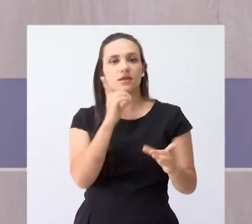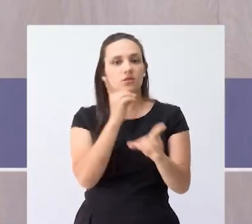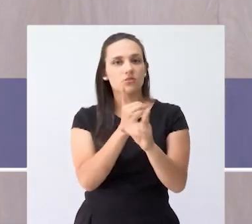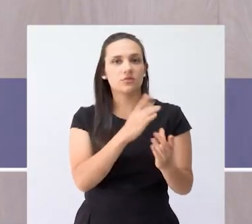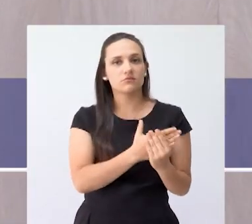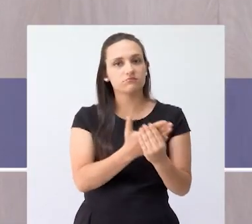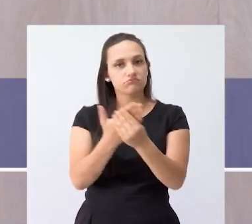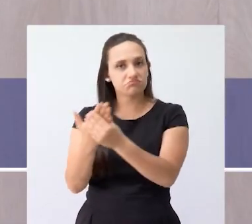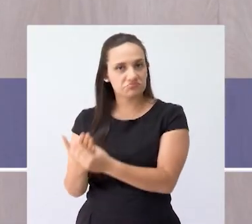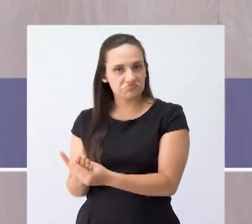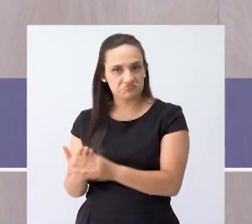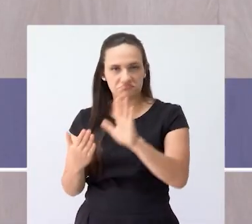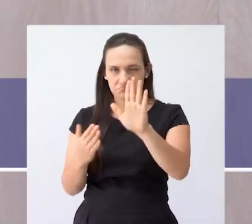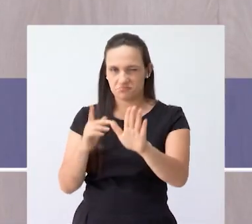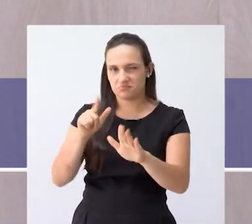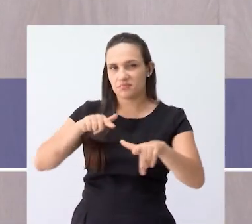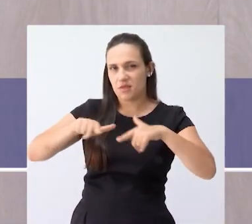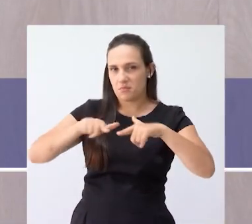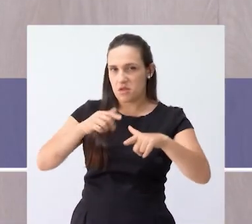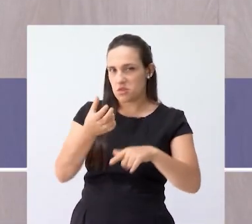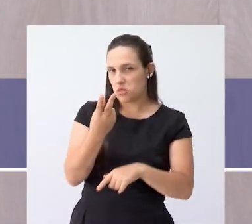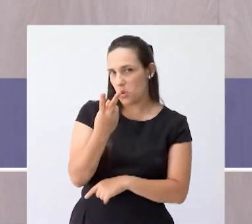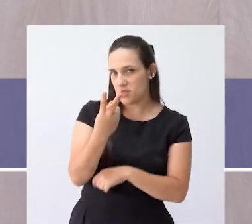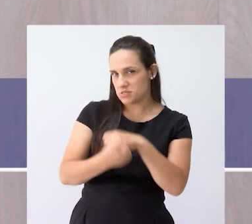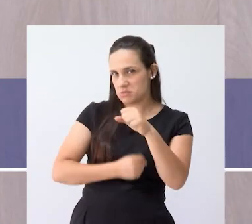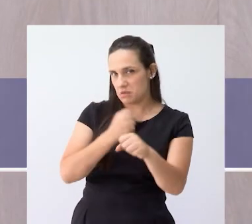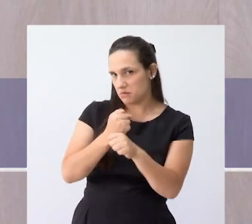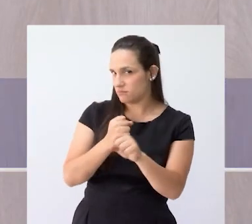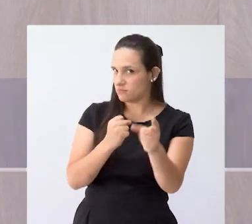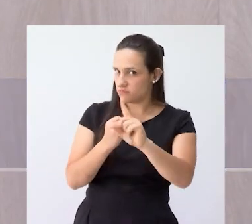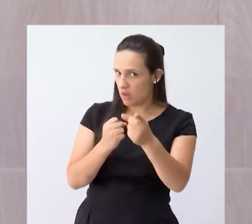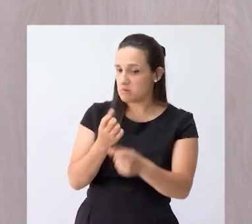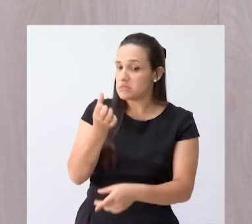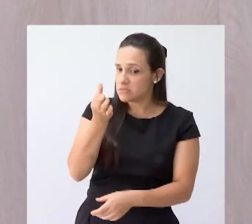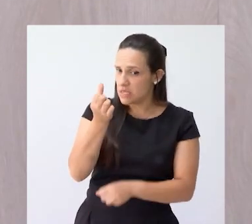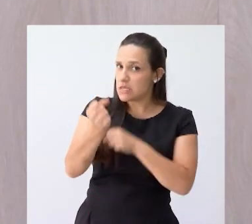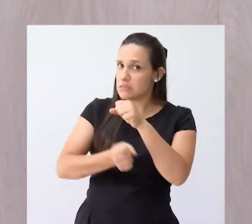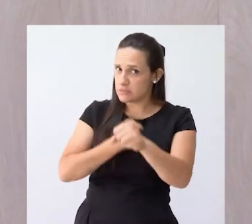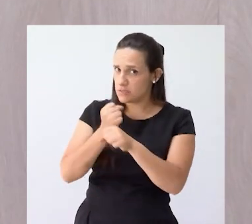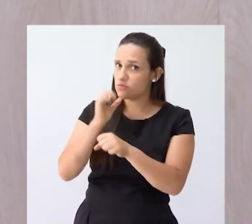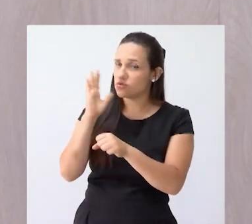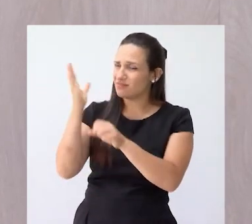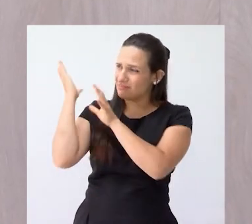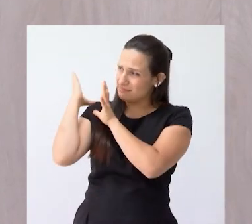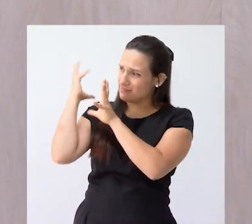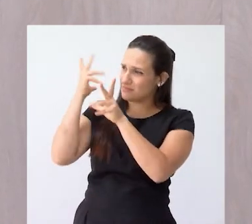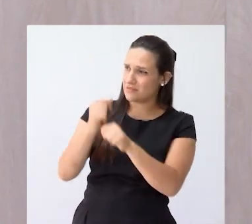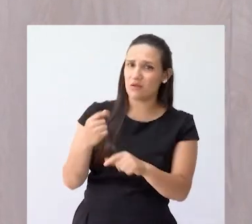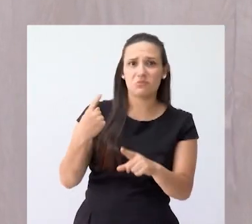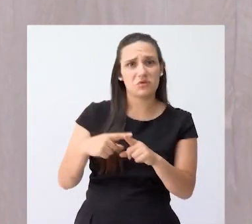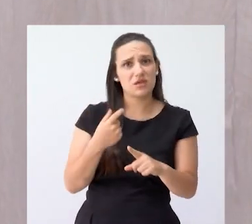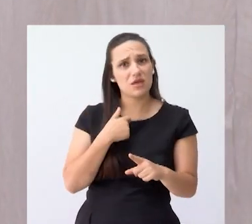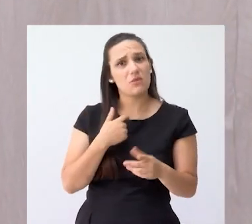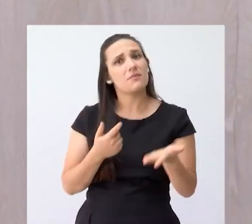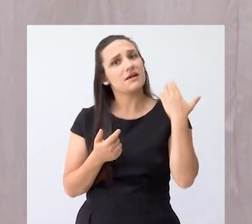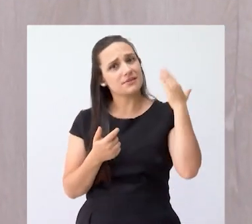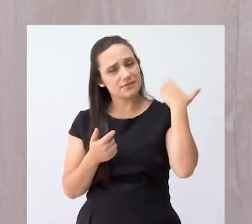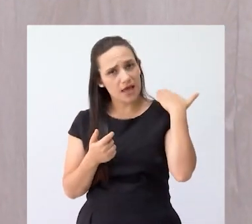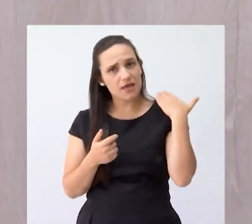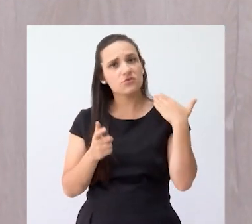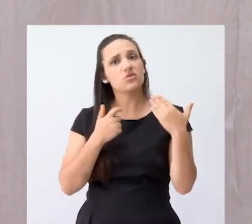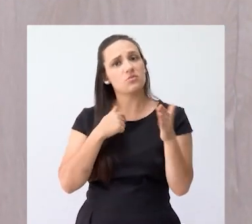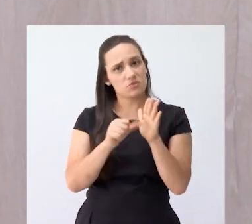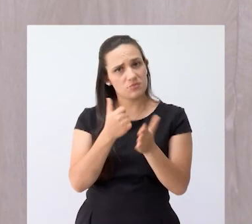um trabalho de 2 anos, isso é um trabalho que se completa 6 anos, porque desde que eu assumi a primeira